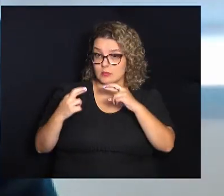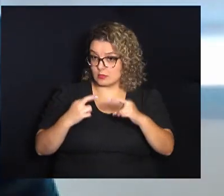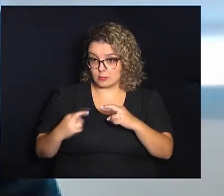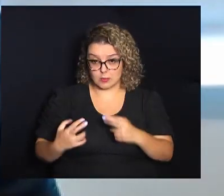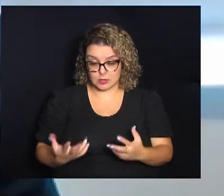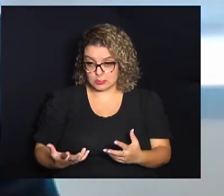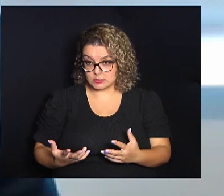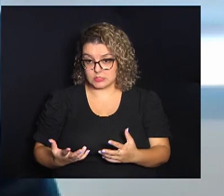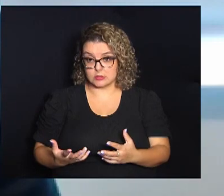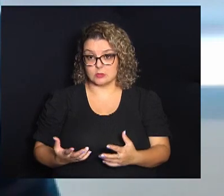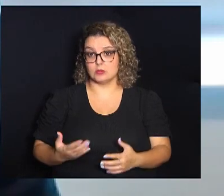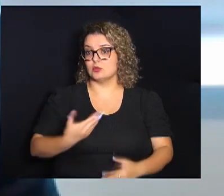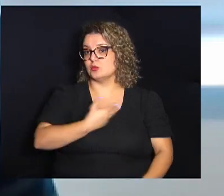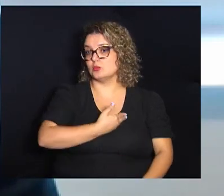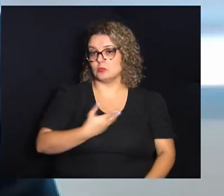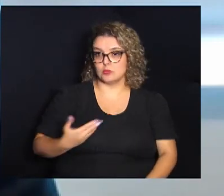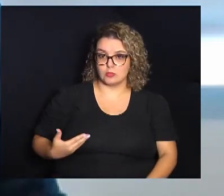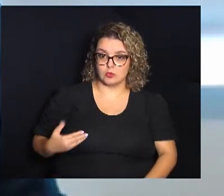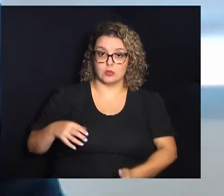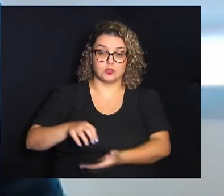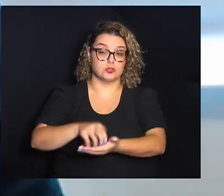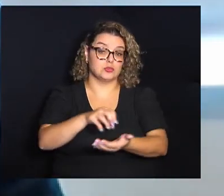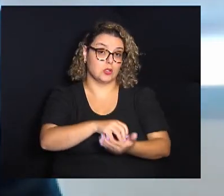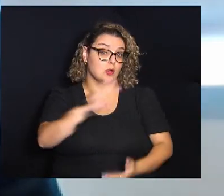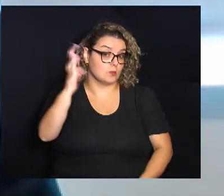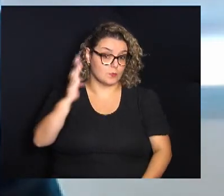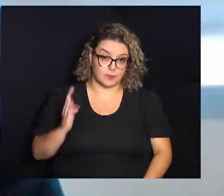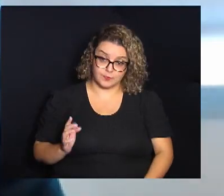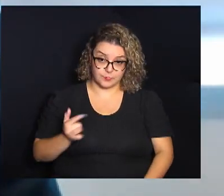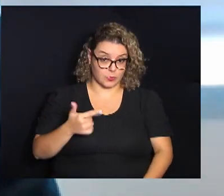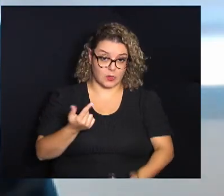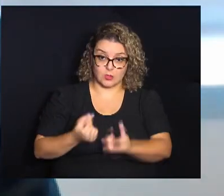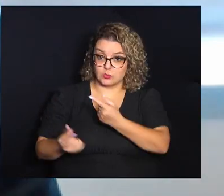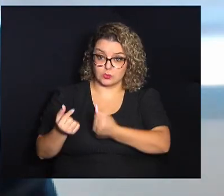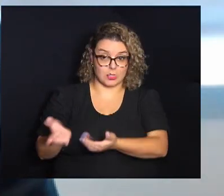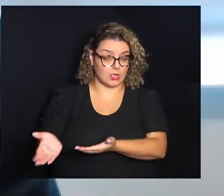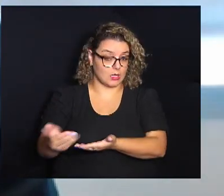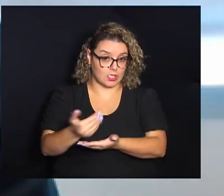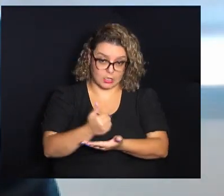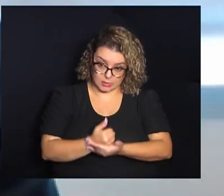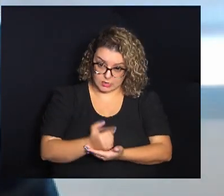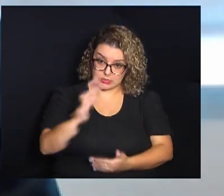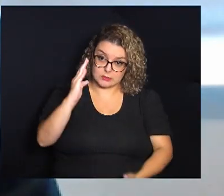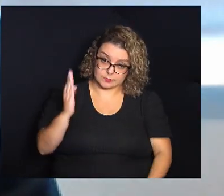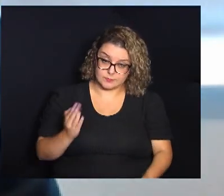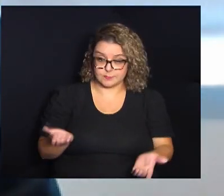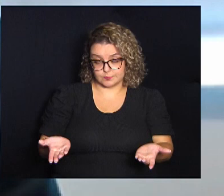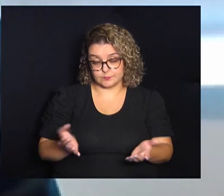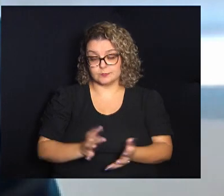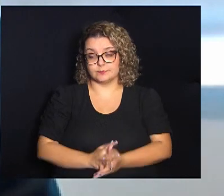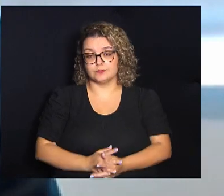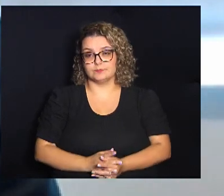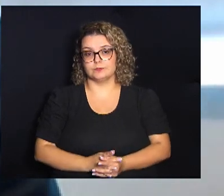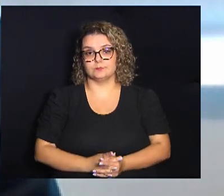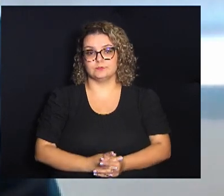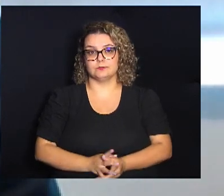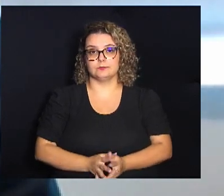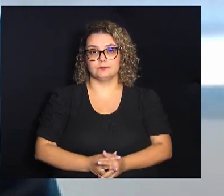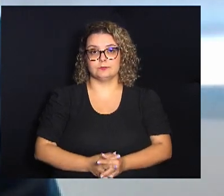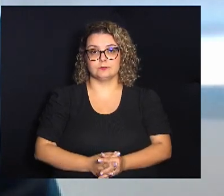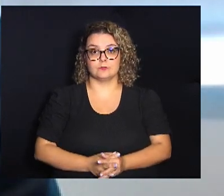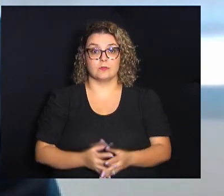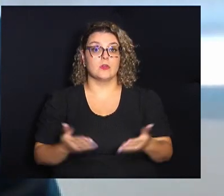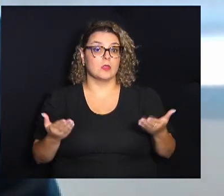do governo, dos órgãos brasileiros, e também não há arrecadação por parte do Brasil, né? Então, agora com